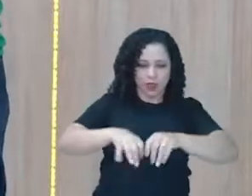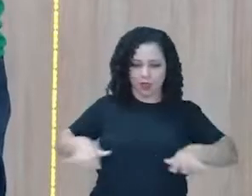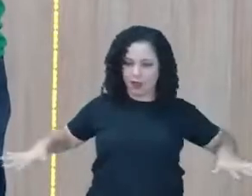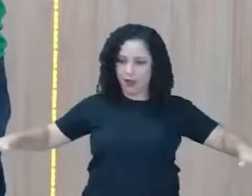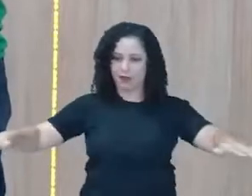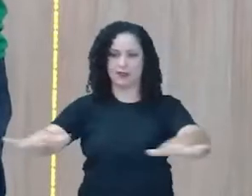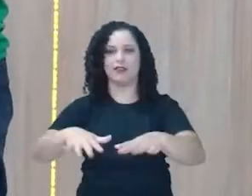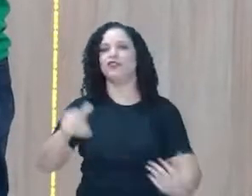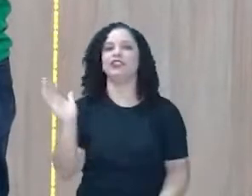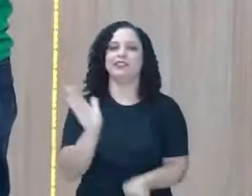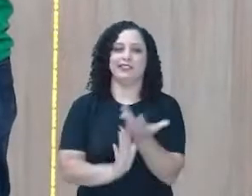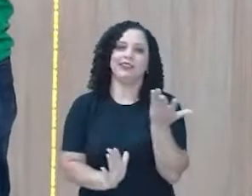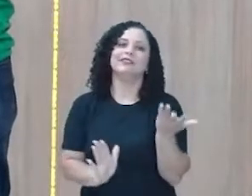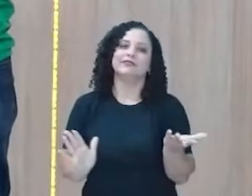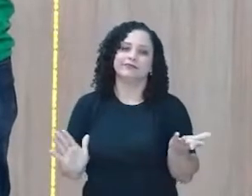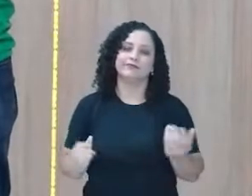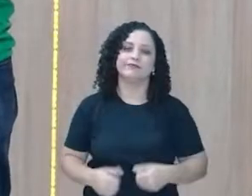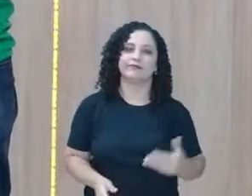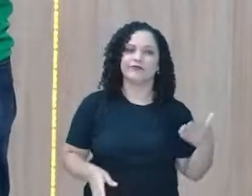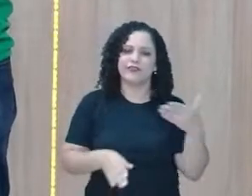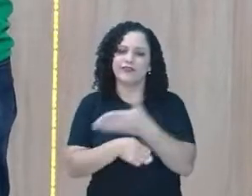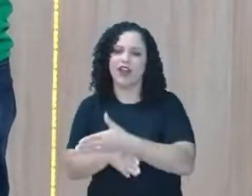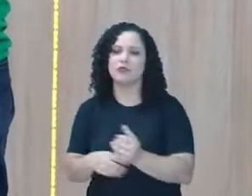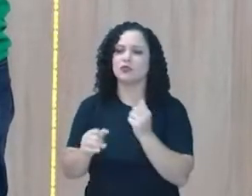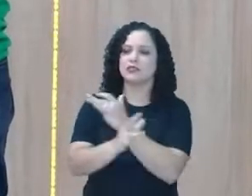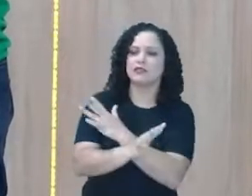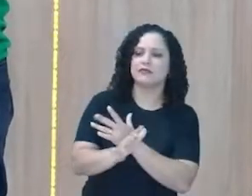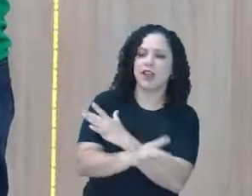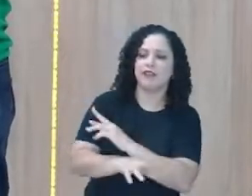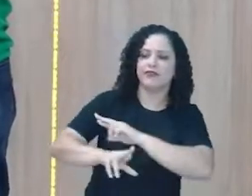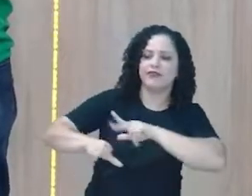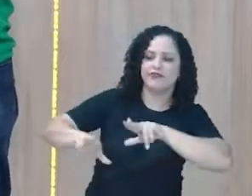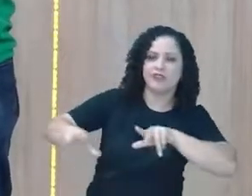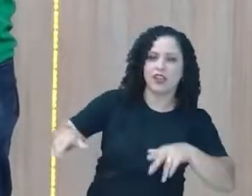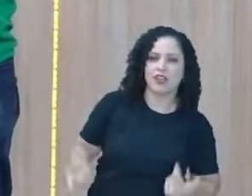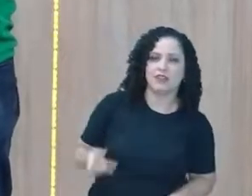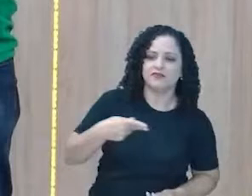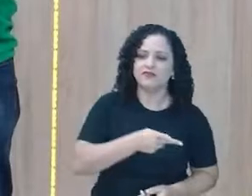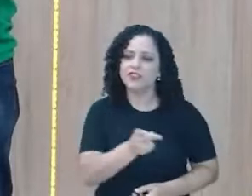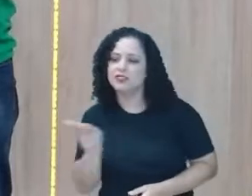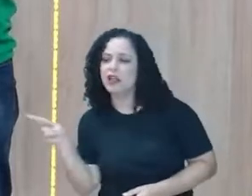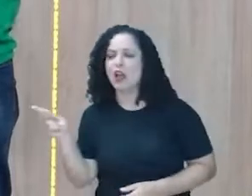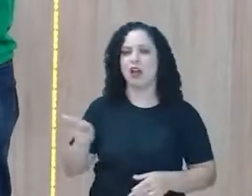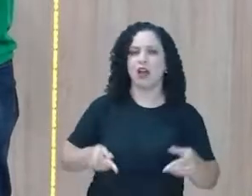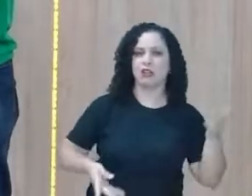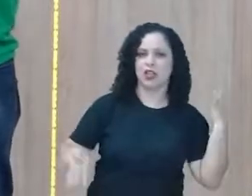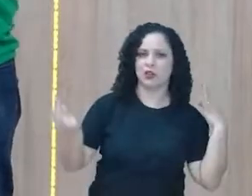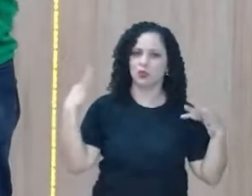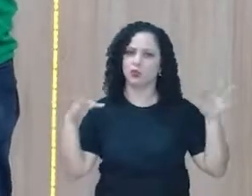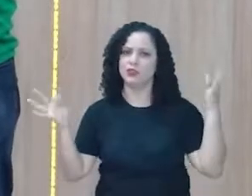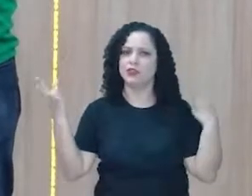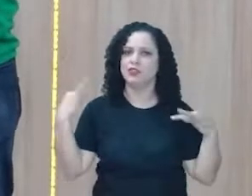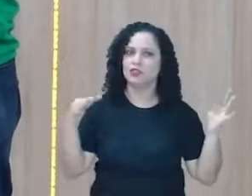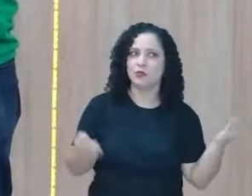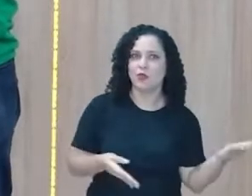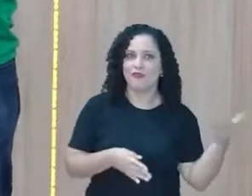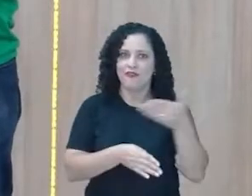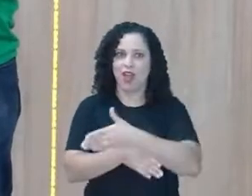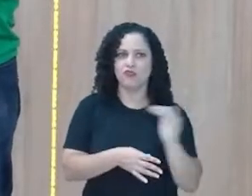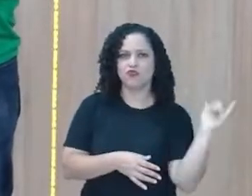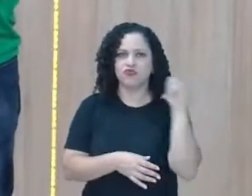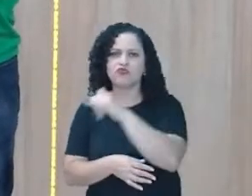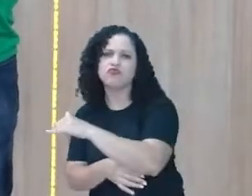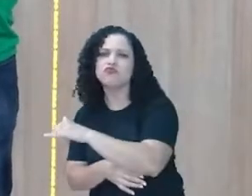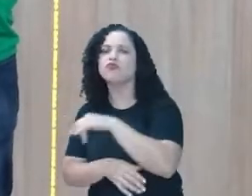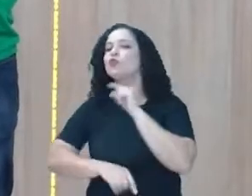espaço. É por isso que a gente vai para uma cidade diferente da nossa, vai visitar, fazer um turismo, vai visitar um parente, e o que é que a